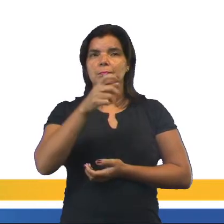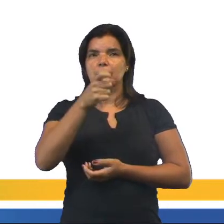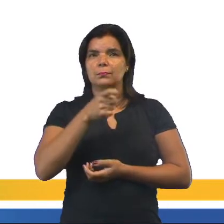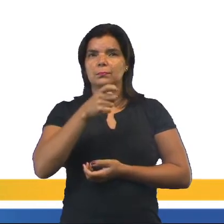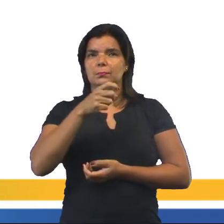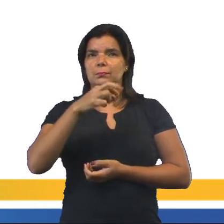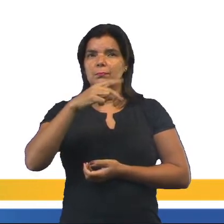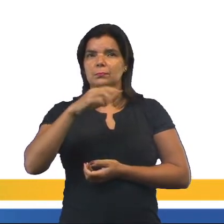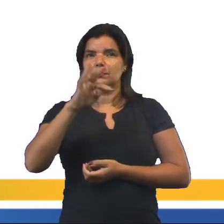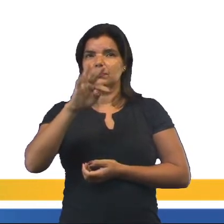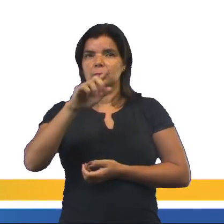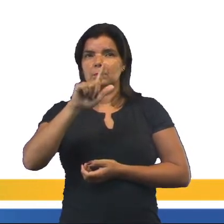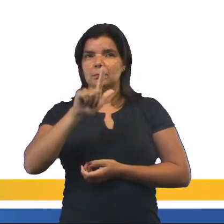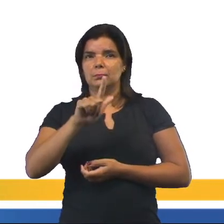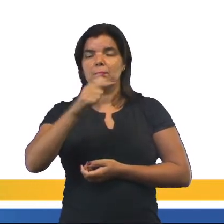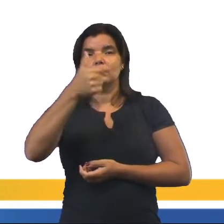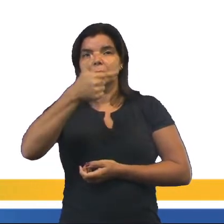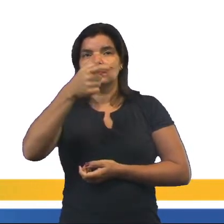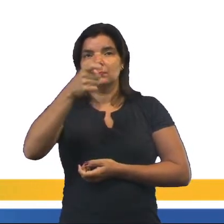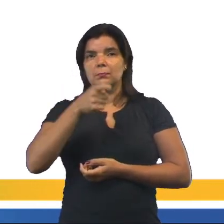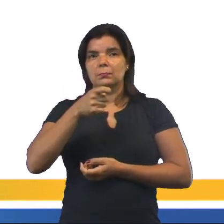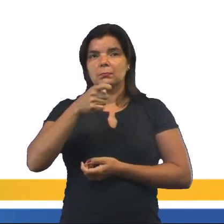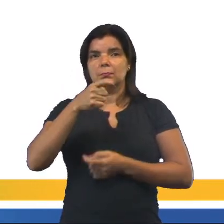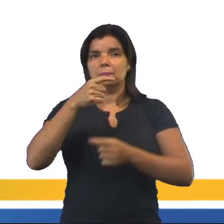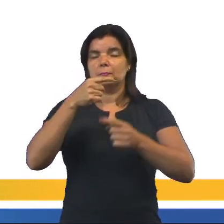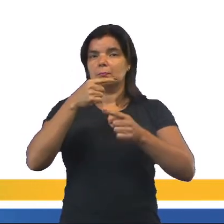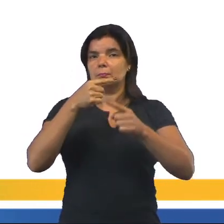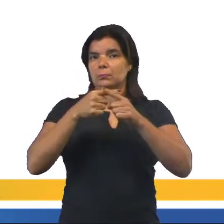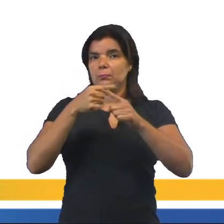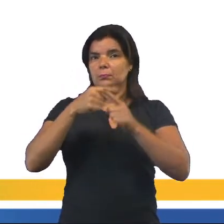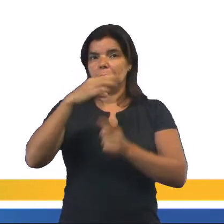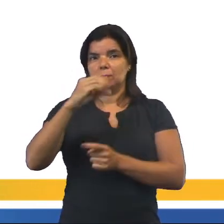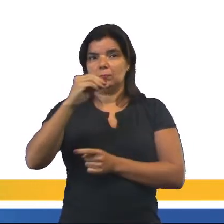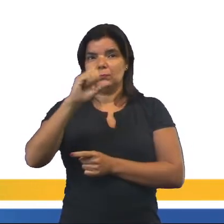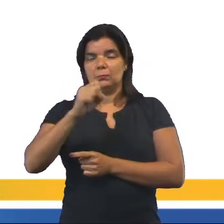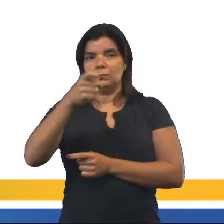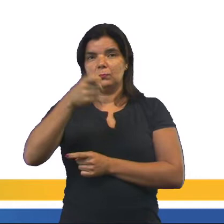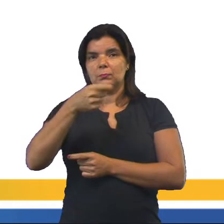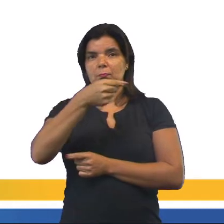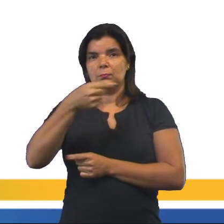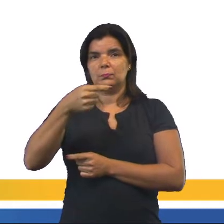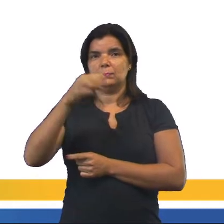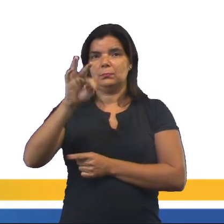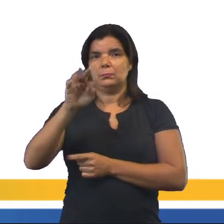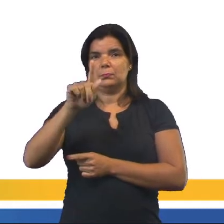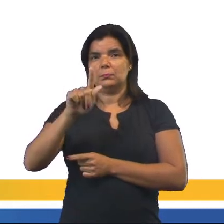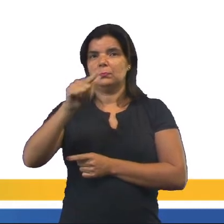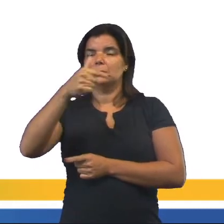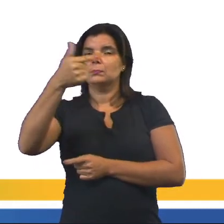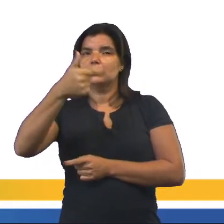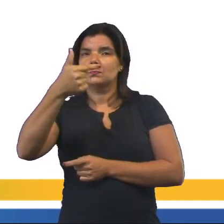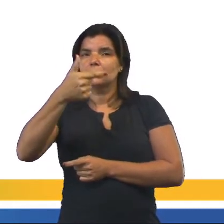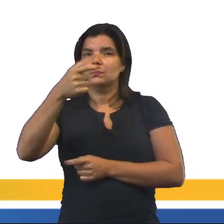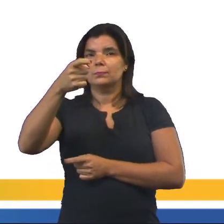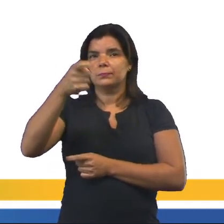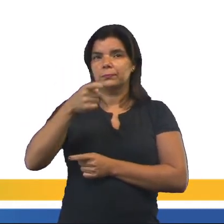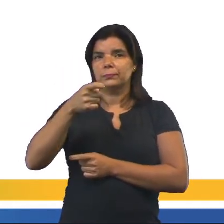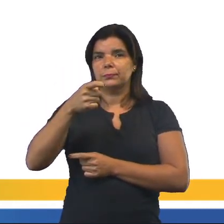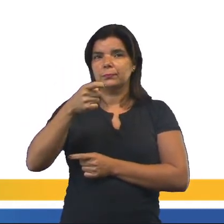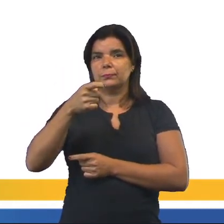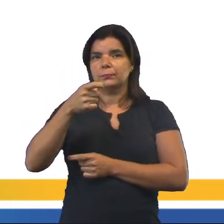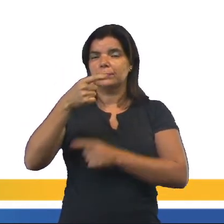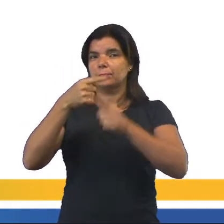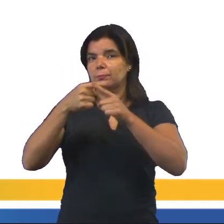de x é igual a tangente ao quadrado de x vezes cosseno de x menos tangente ao